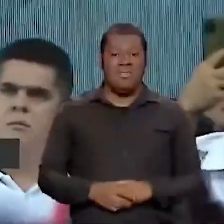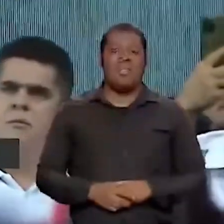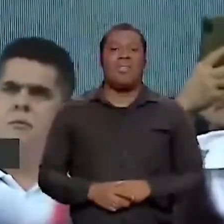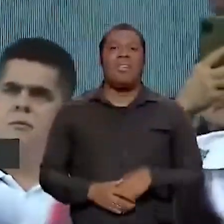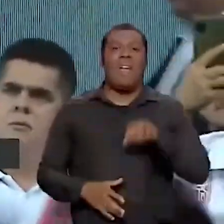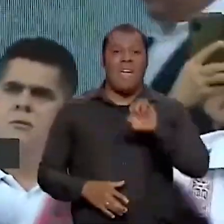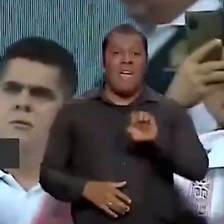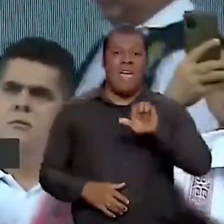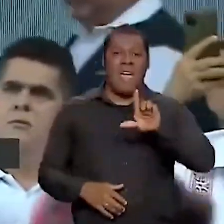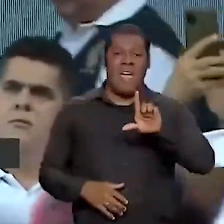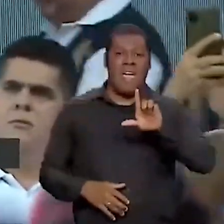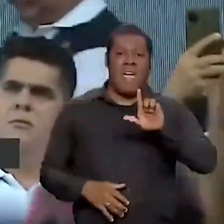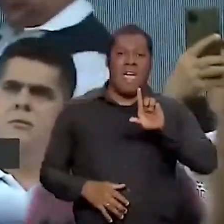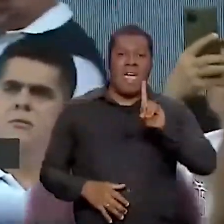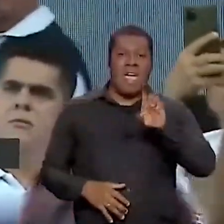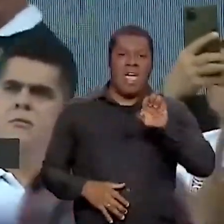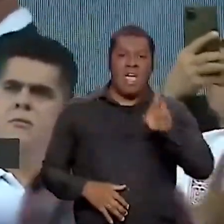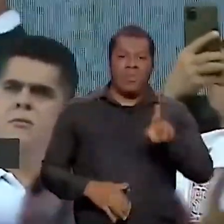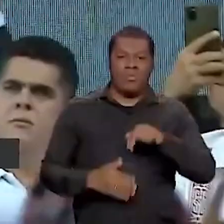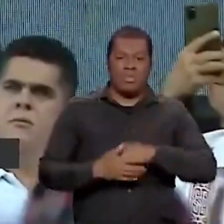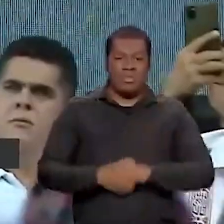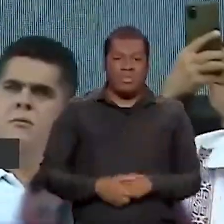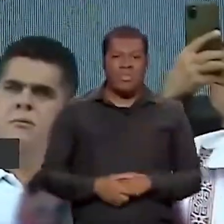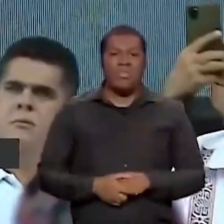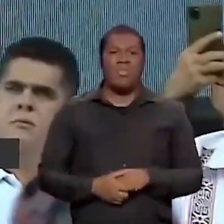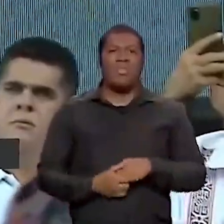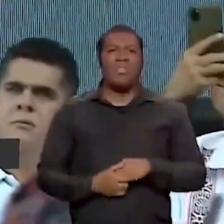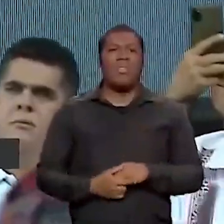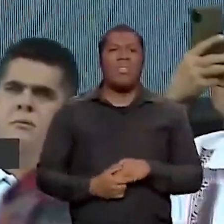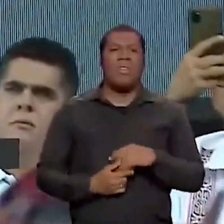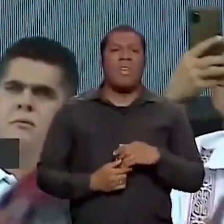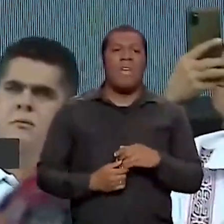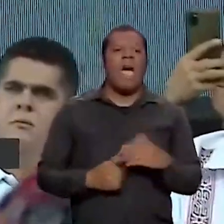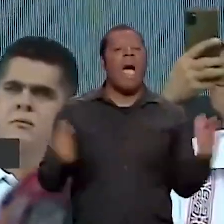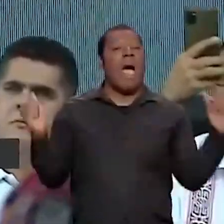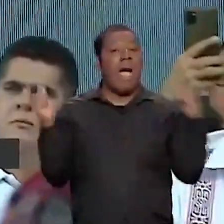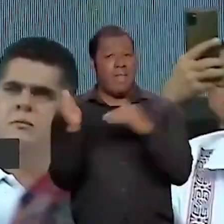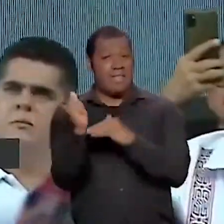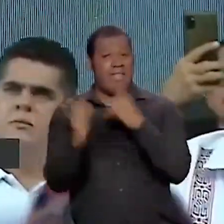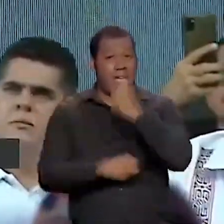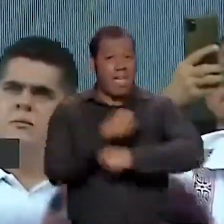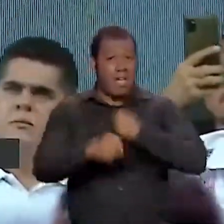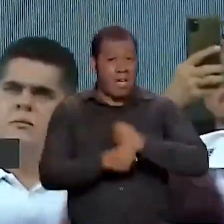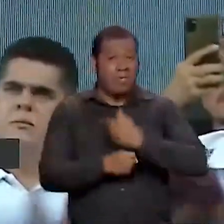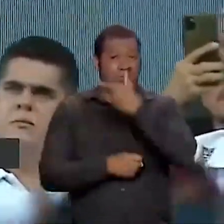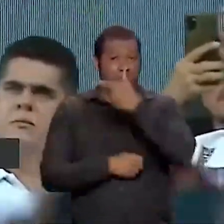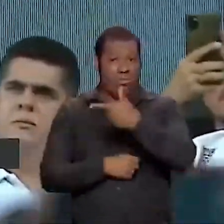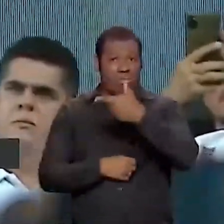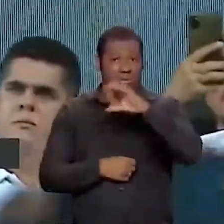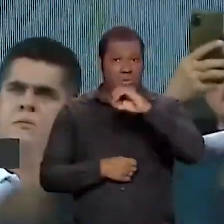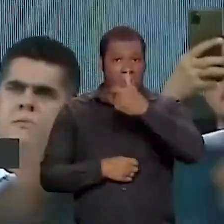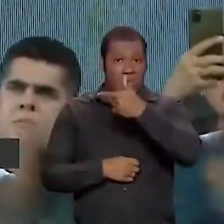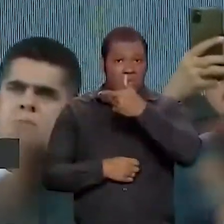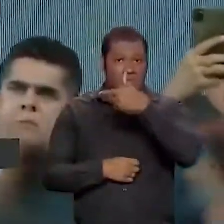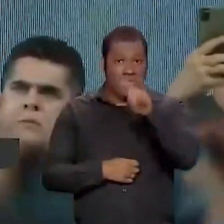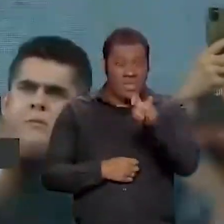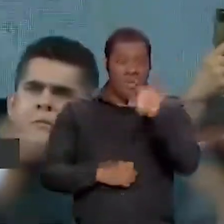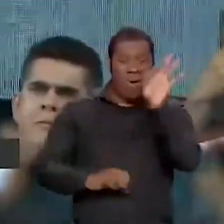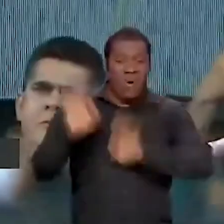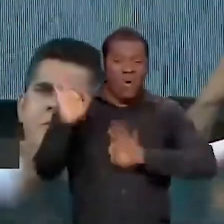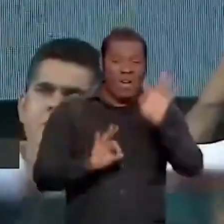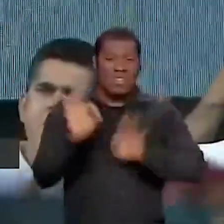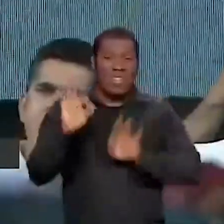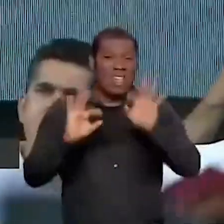O Helder vai receber em 2025 o maior evento